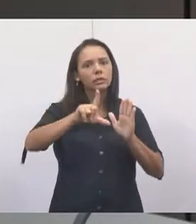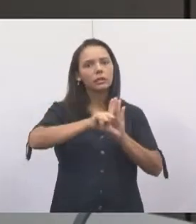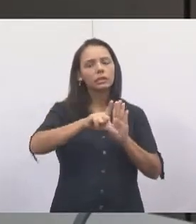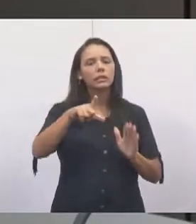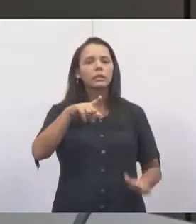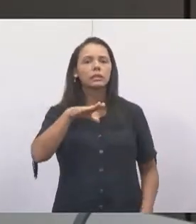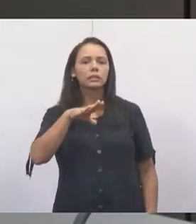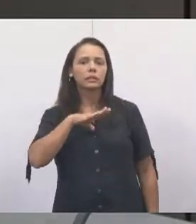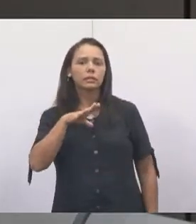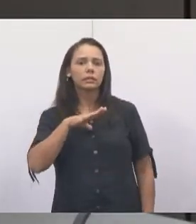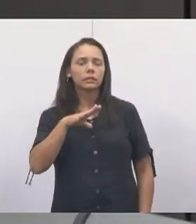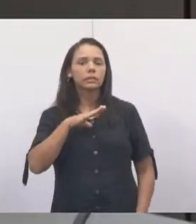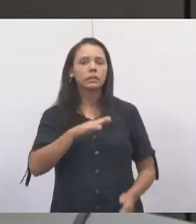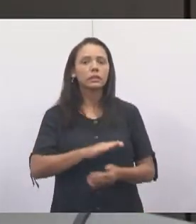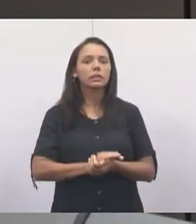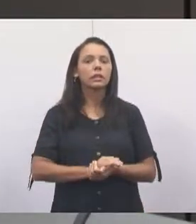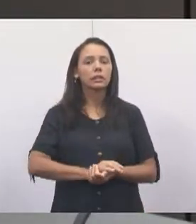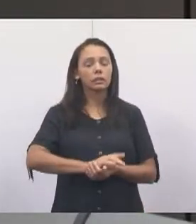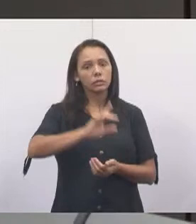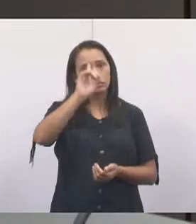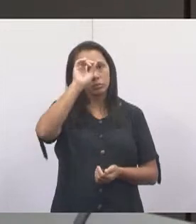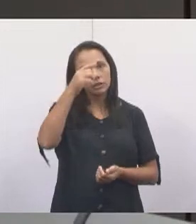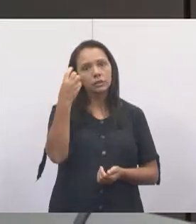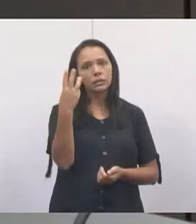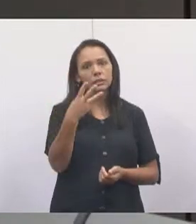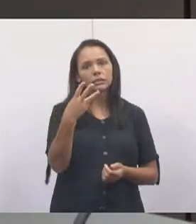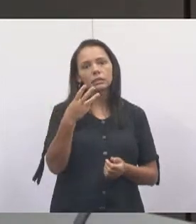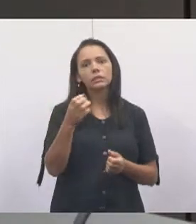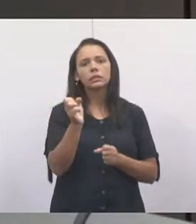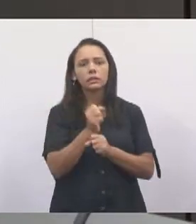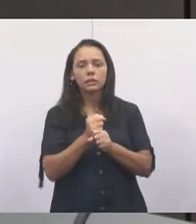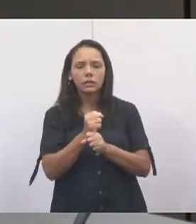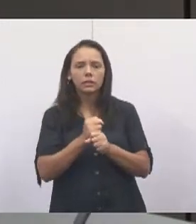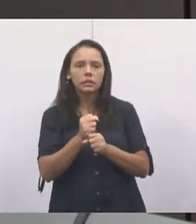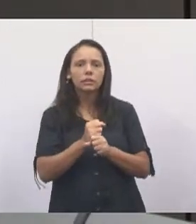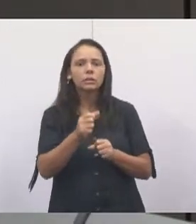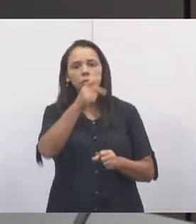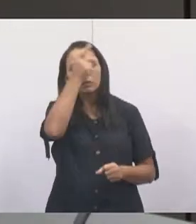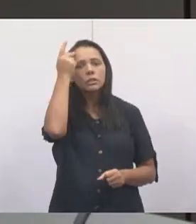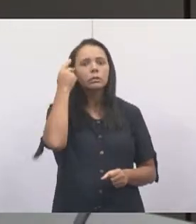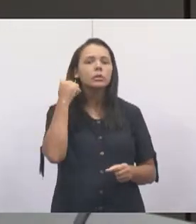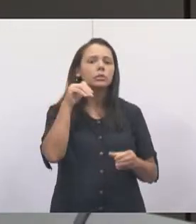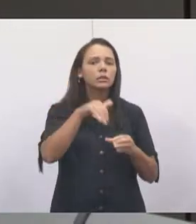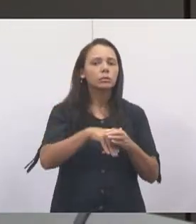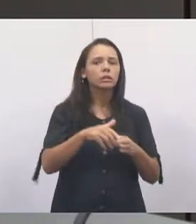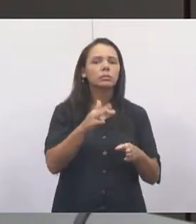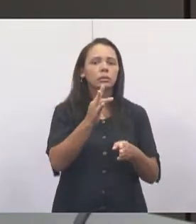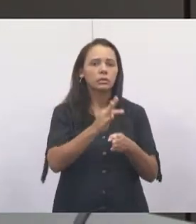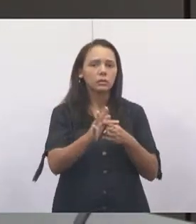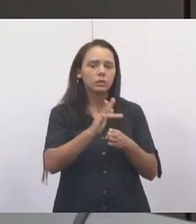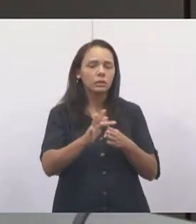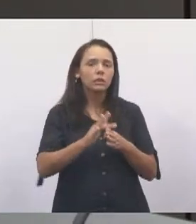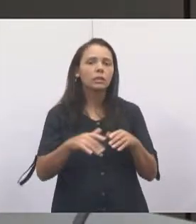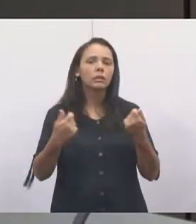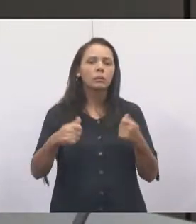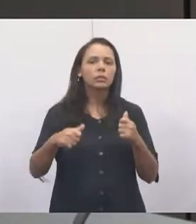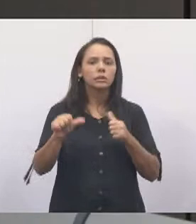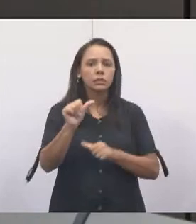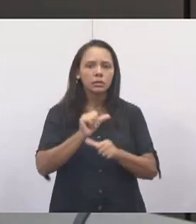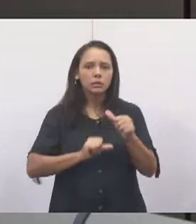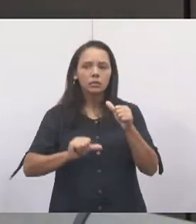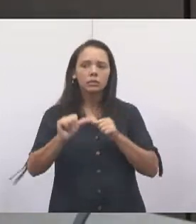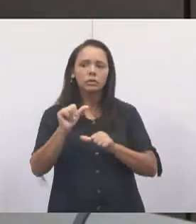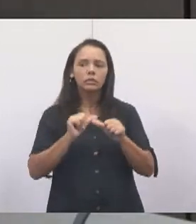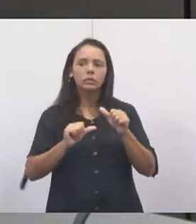atualmente estabelece um mandato de 3 anos para os membros titulares do Conselho Tutelar, faz-se necessária a alteração do dispositivo